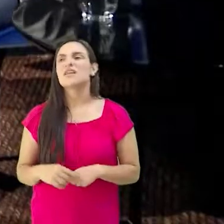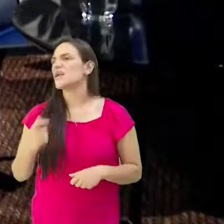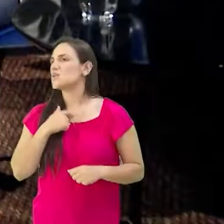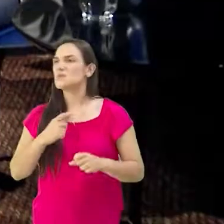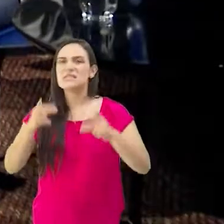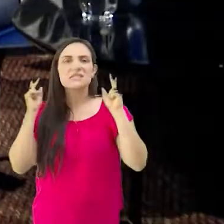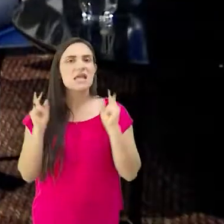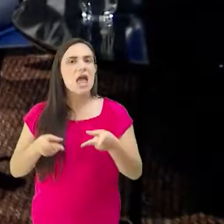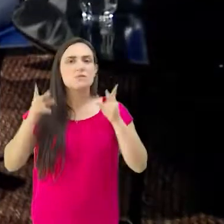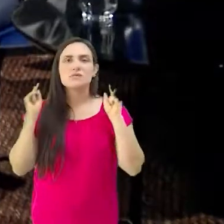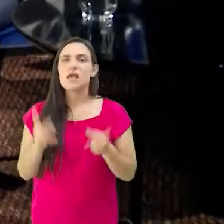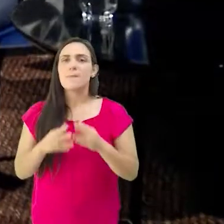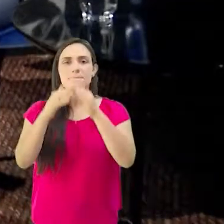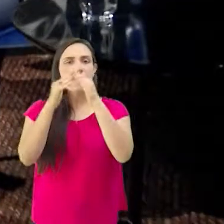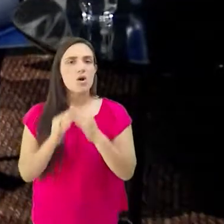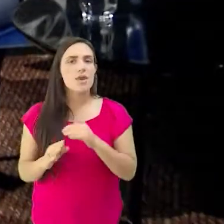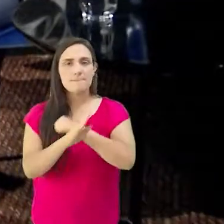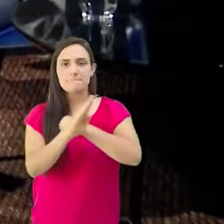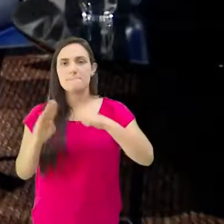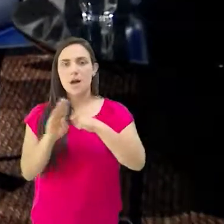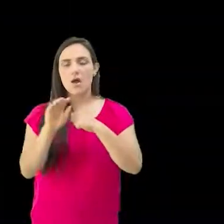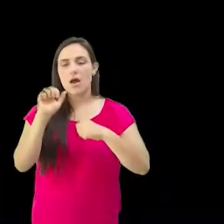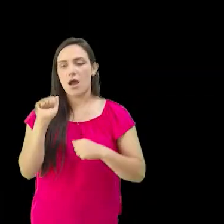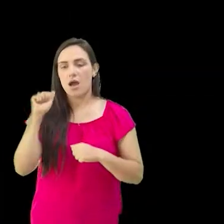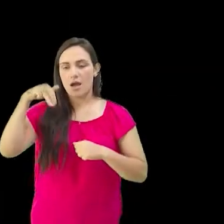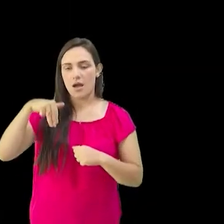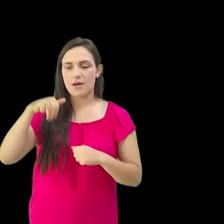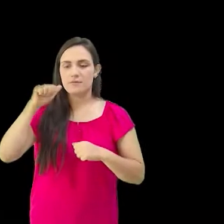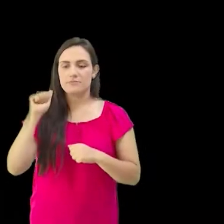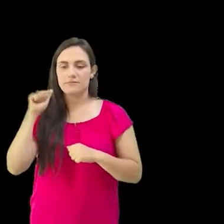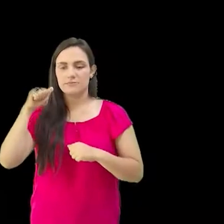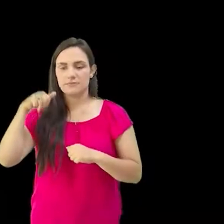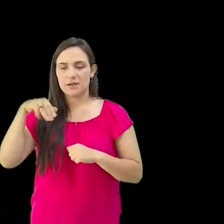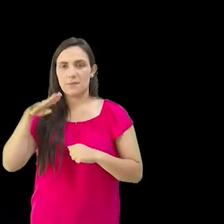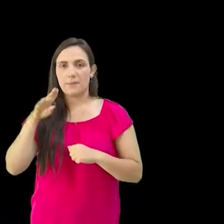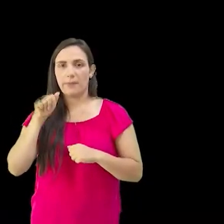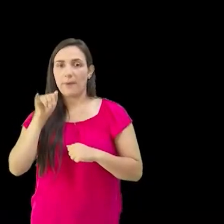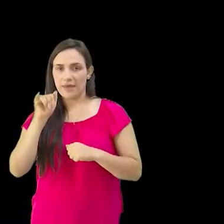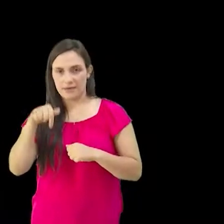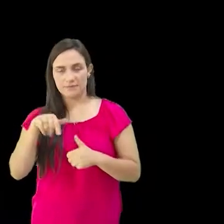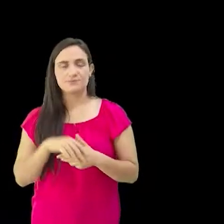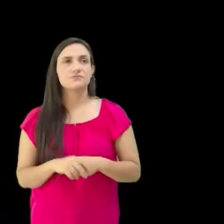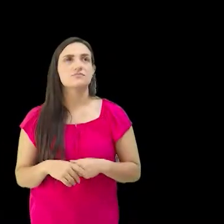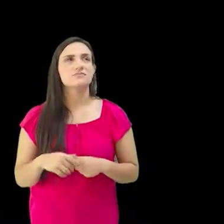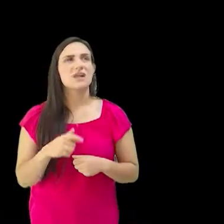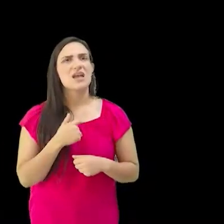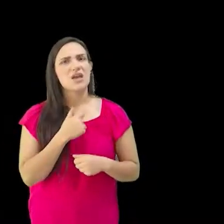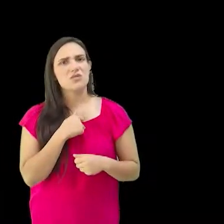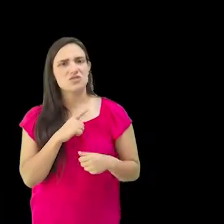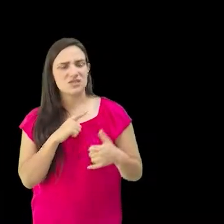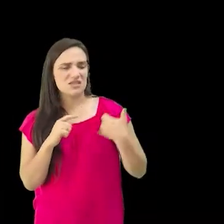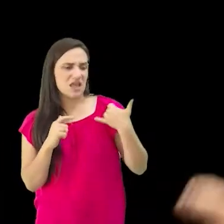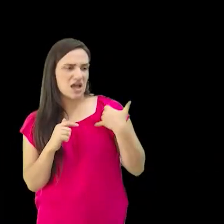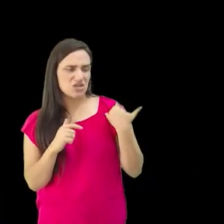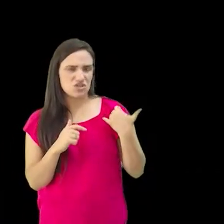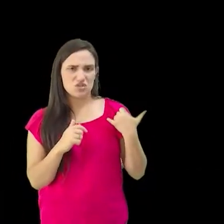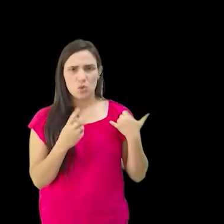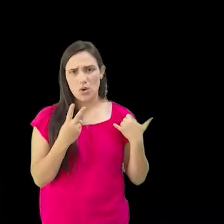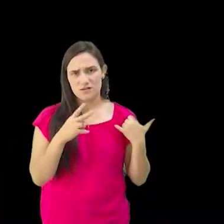Sempre morei. A gente veio para cá, eu vim de Aquidauana, me parece, em 65, mais ou menos, eu tinha 1 ou 2